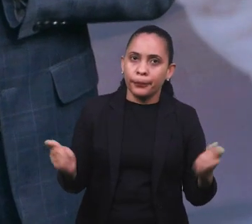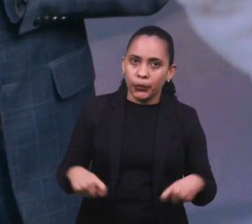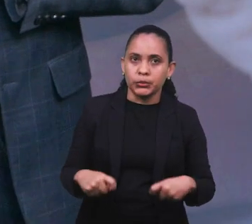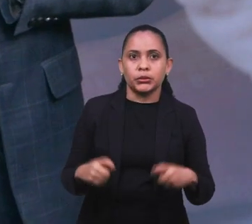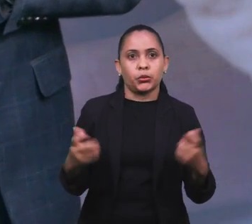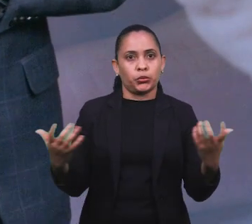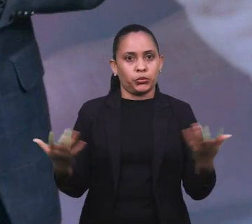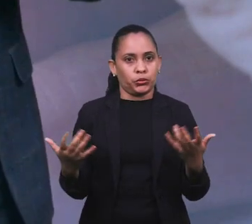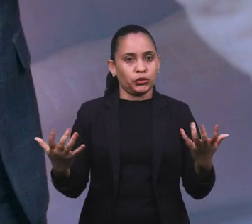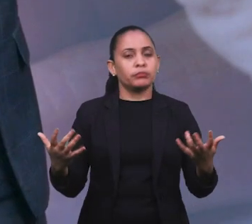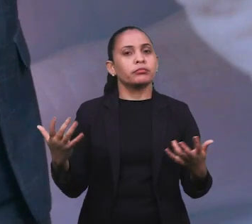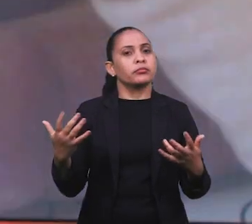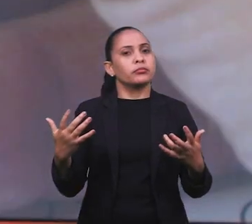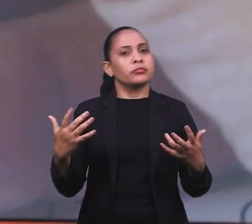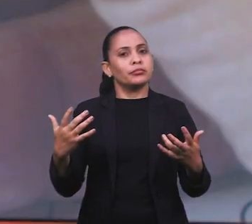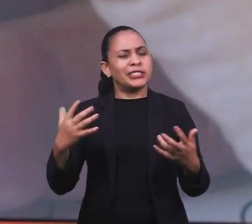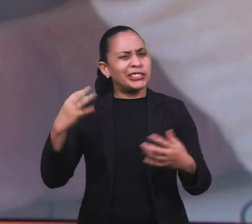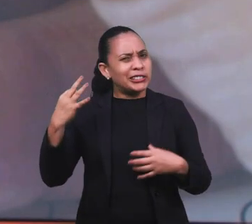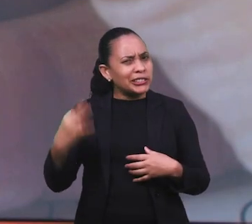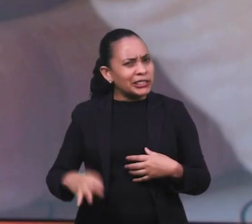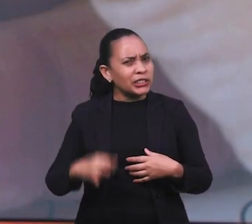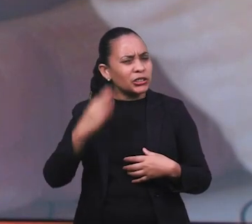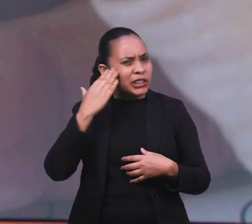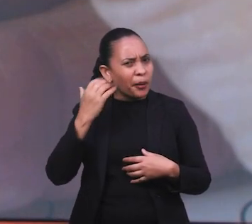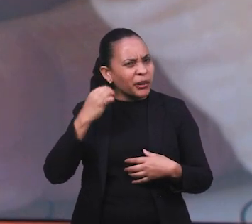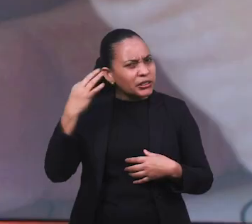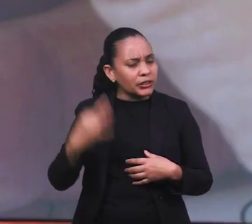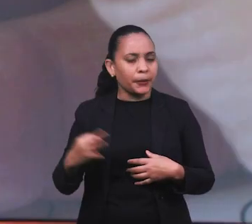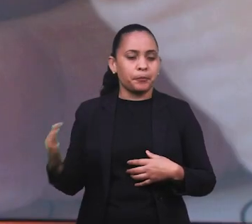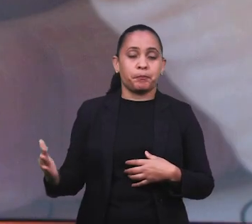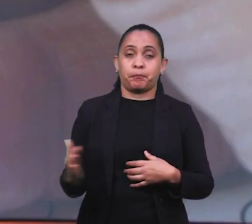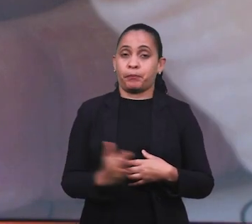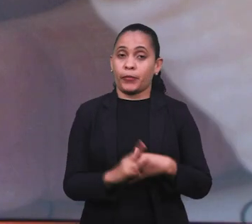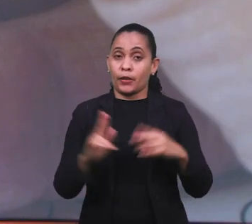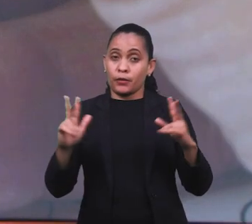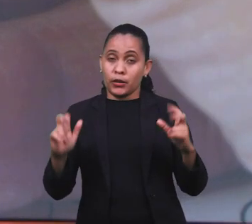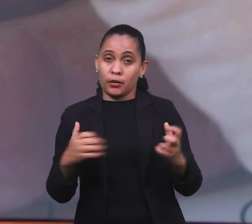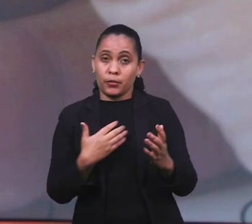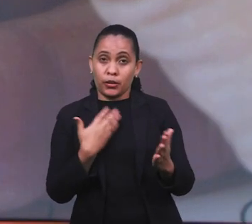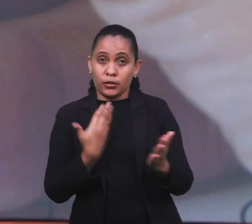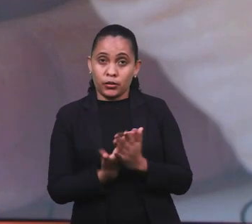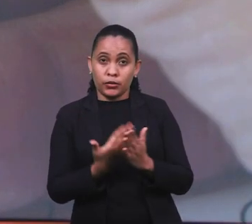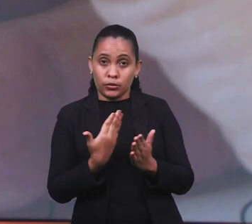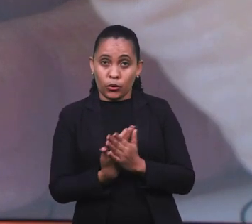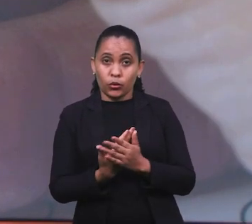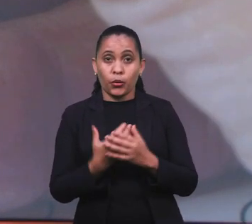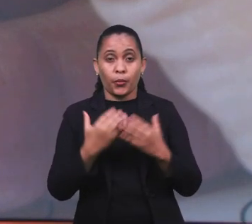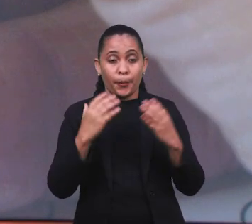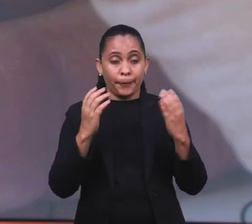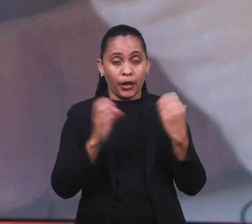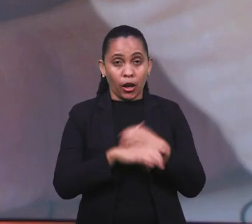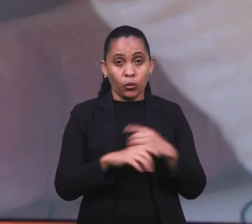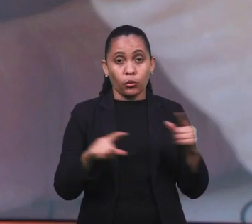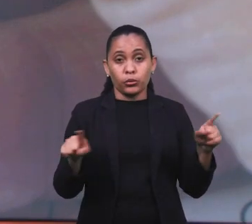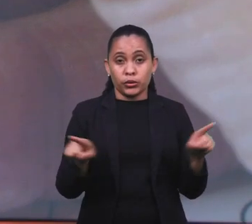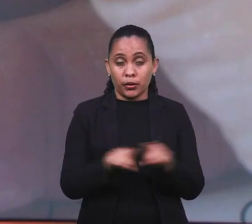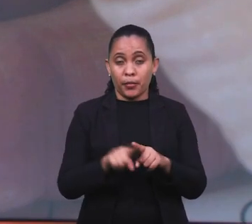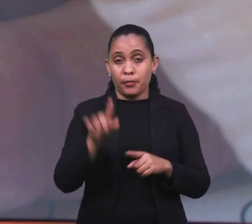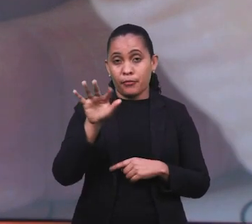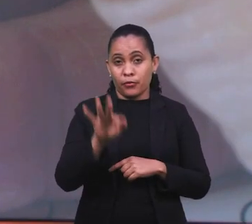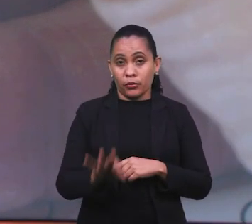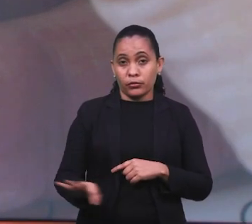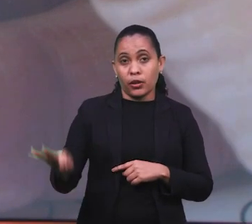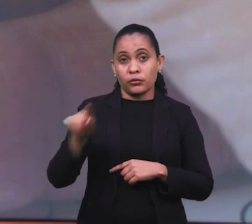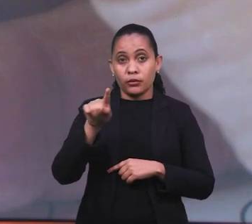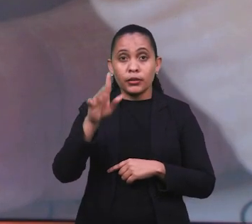possa dominá-lo. E eu quero te fazer uma pergunta aqui. Você já teve algum assunto desse estudando para concurso, estudando